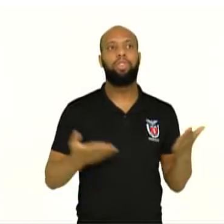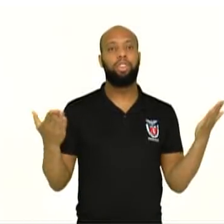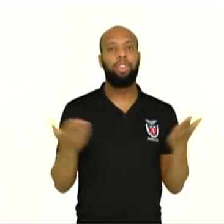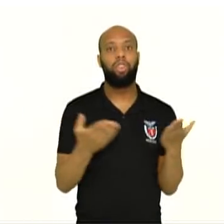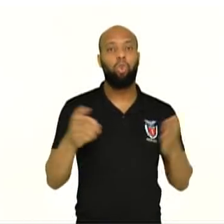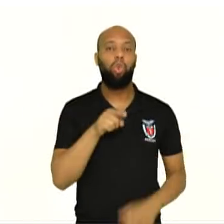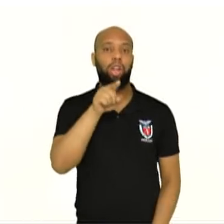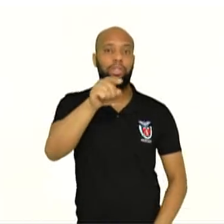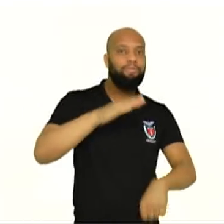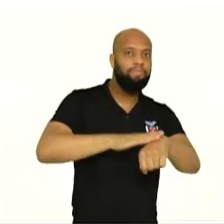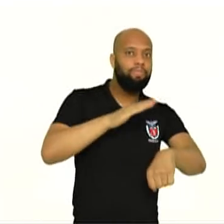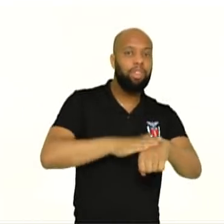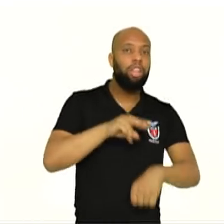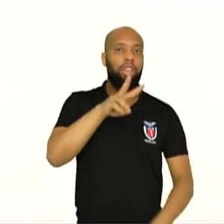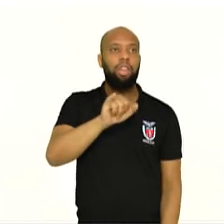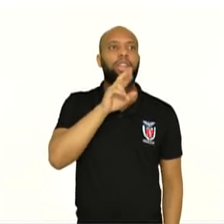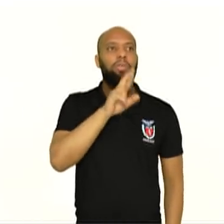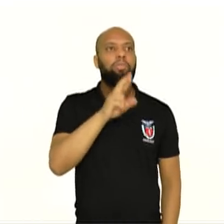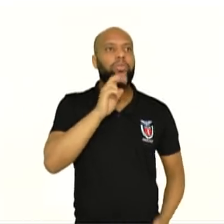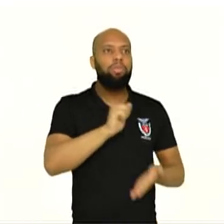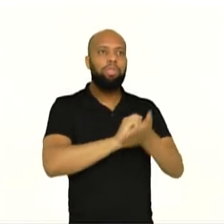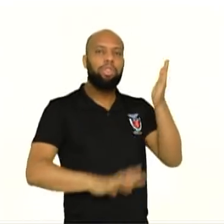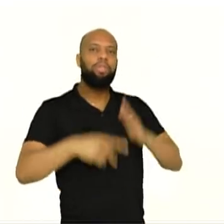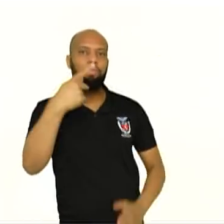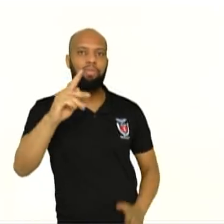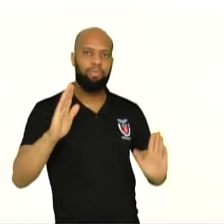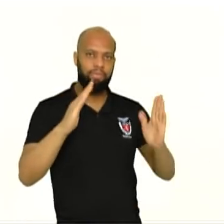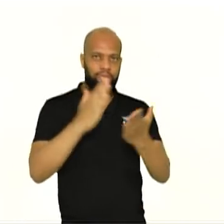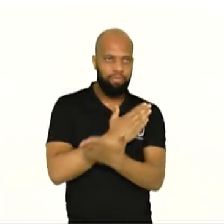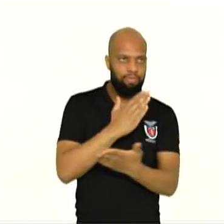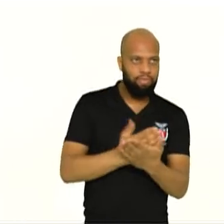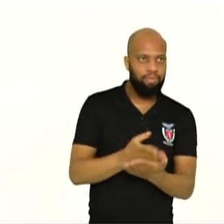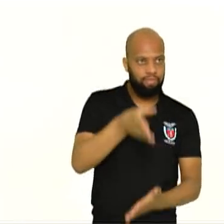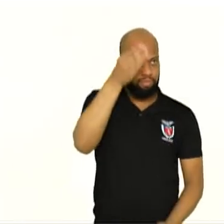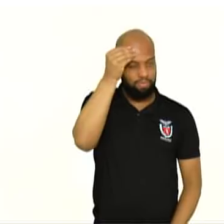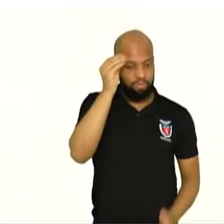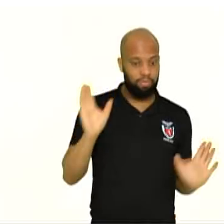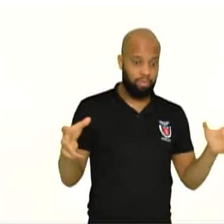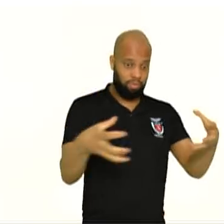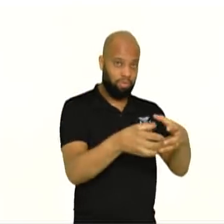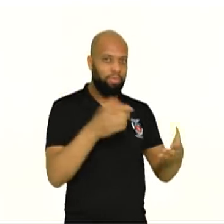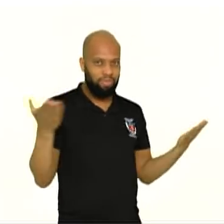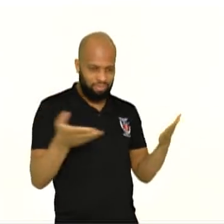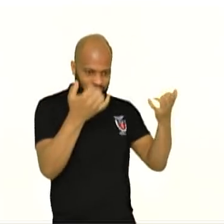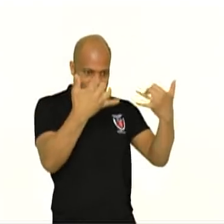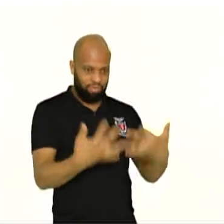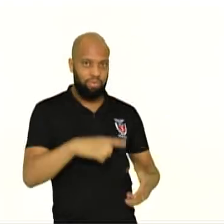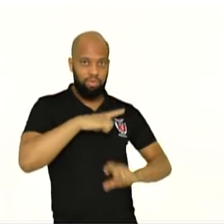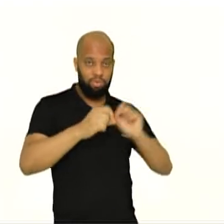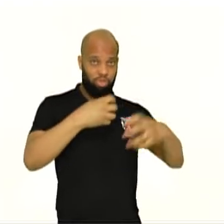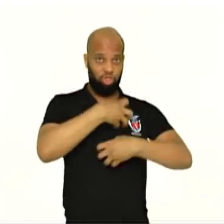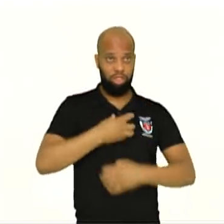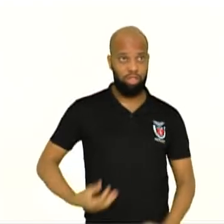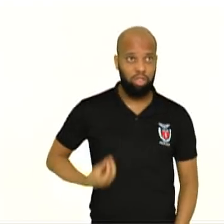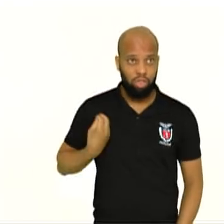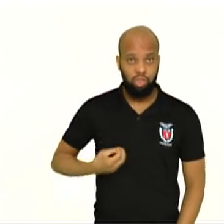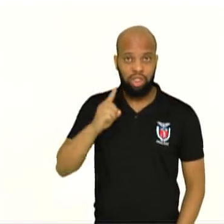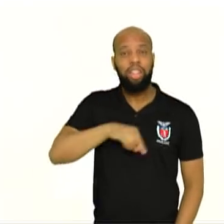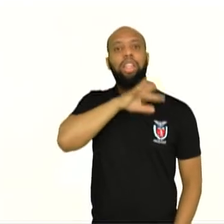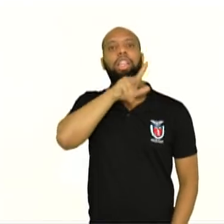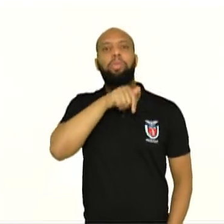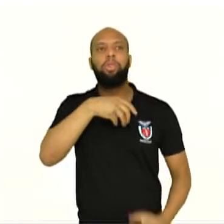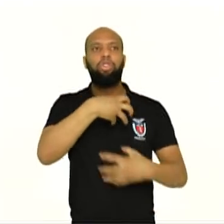Agora você vai fazer uma atividade no seu caderno para fixar tudo isso que eu te falei. Os poríferos, quanto ao seu modo de vida, são